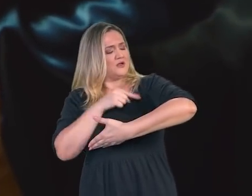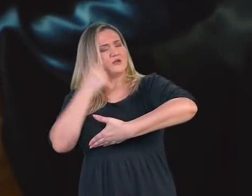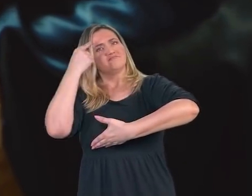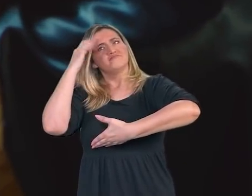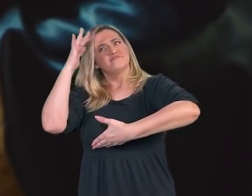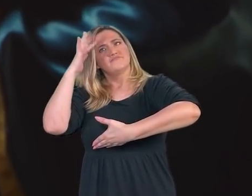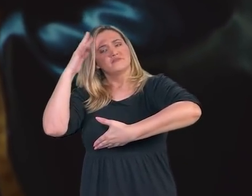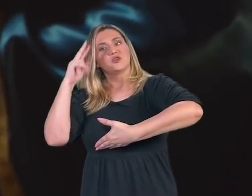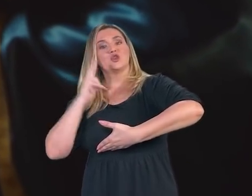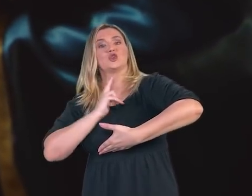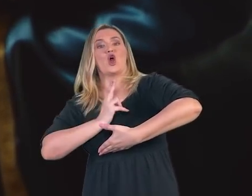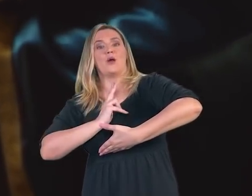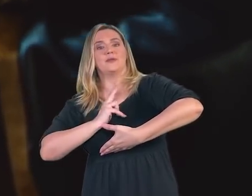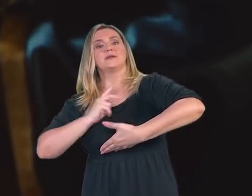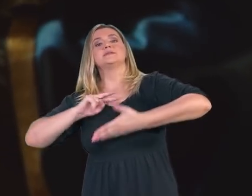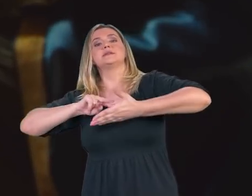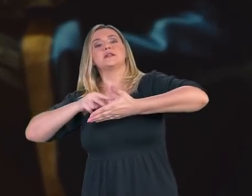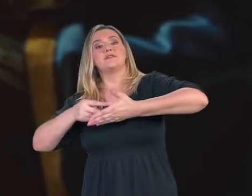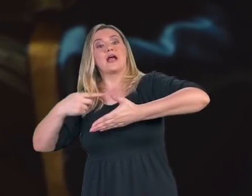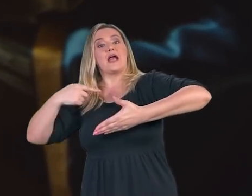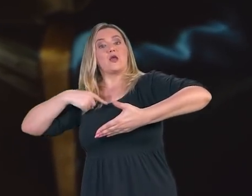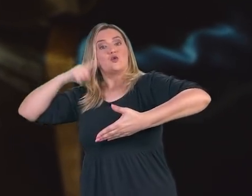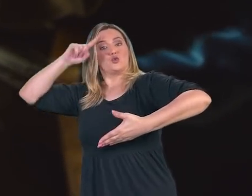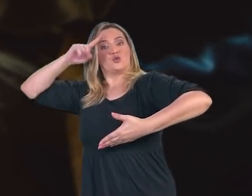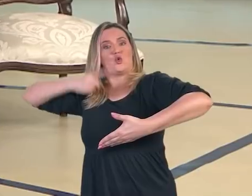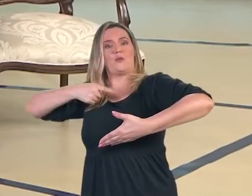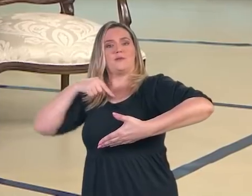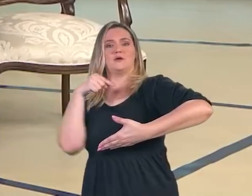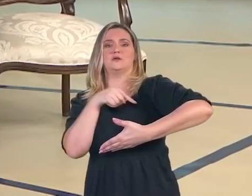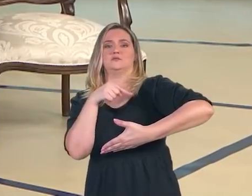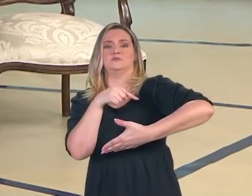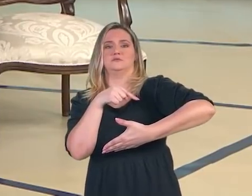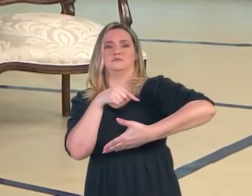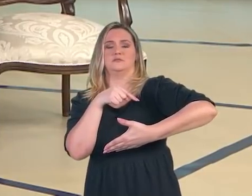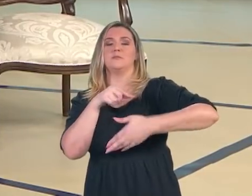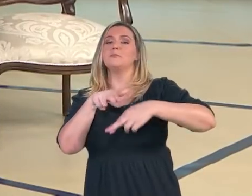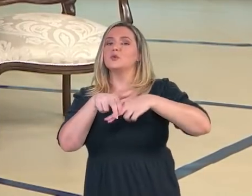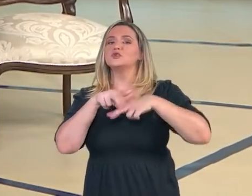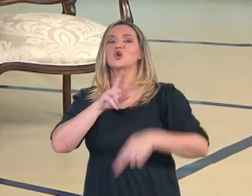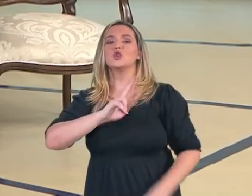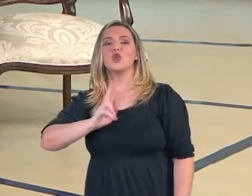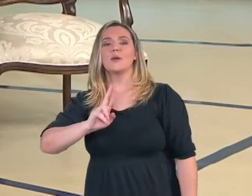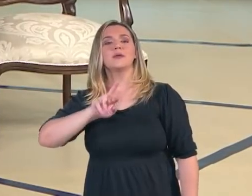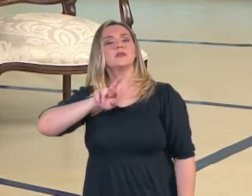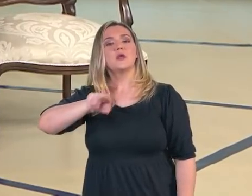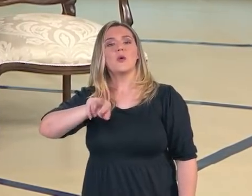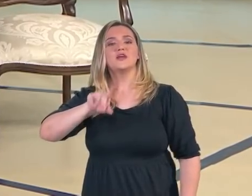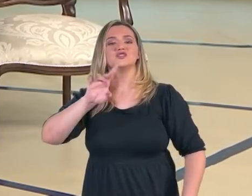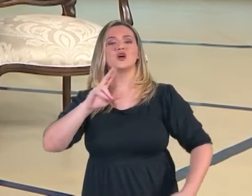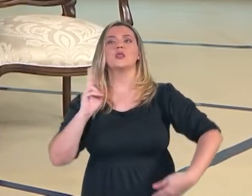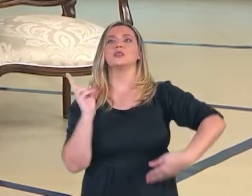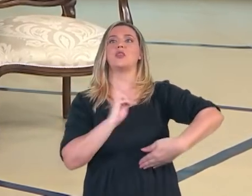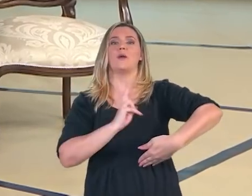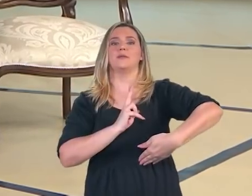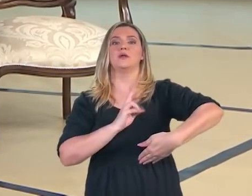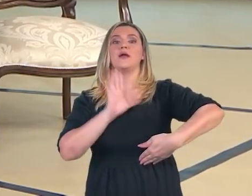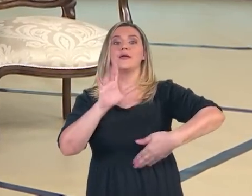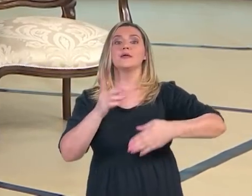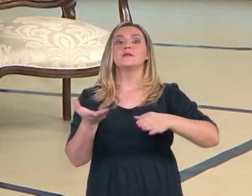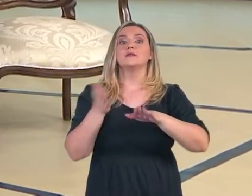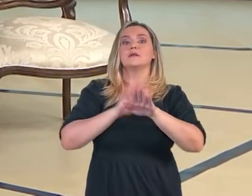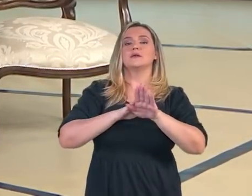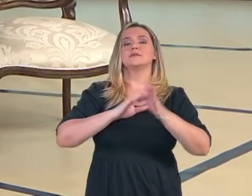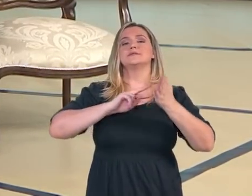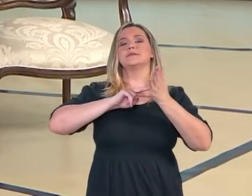elas estavam sob domínio dos seus pais. O nome, portanto, não era dado de outra forma, senão pelo significado que esse possuía